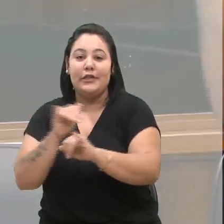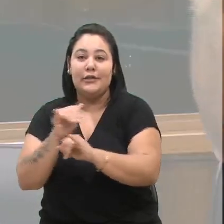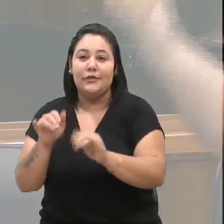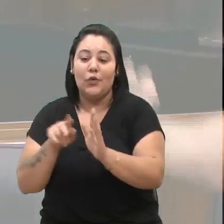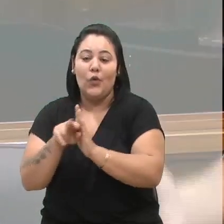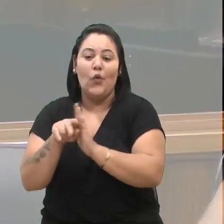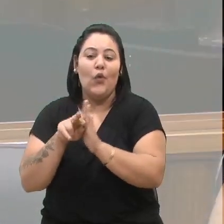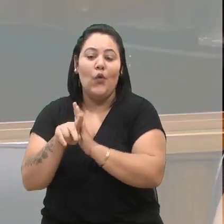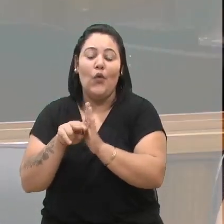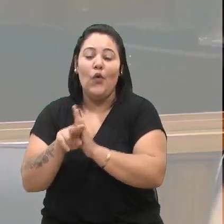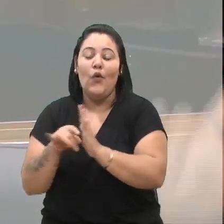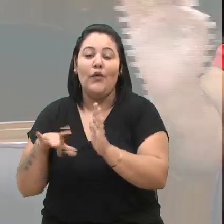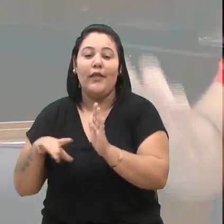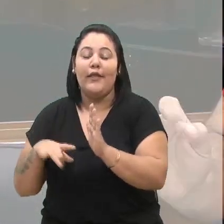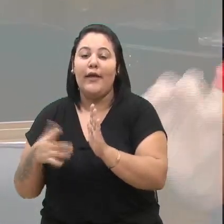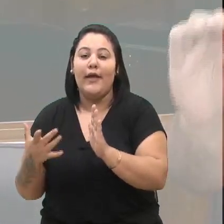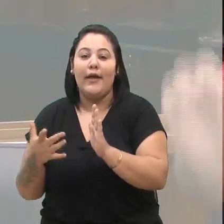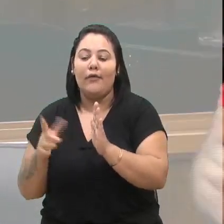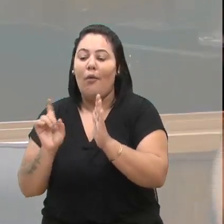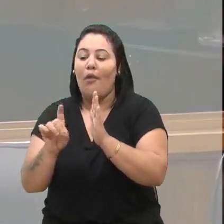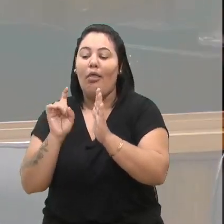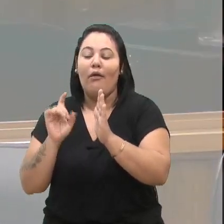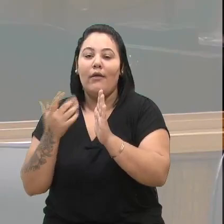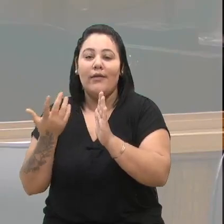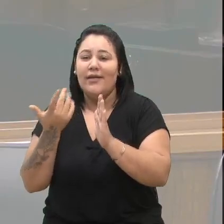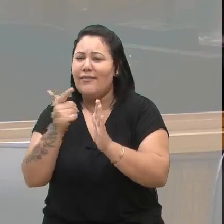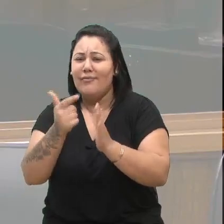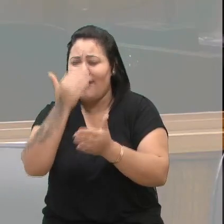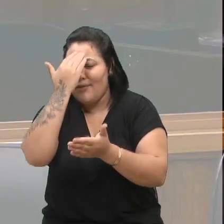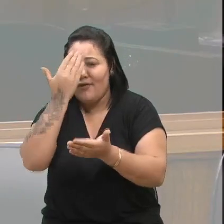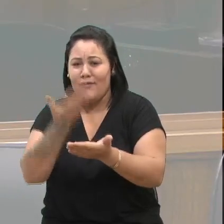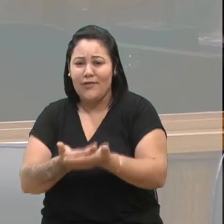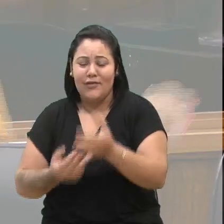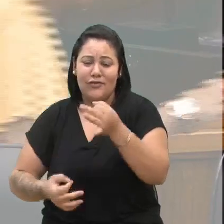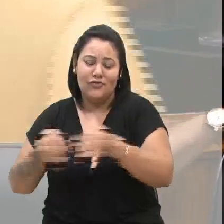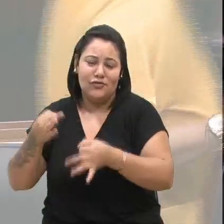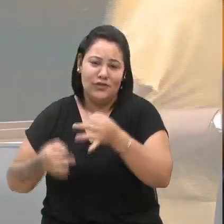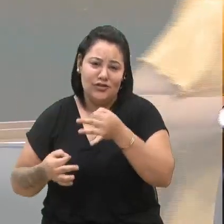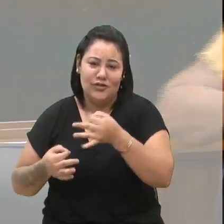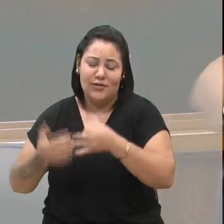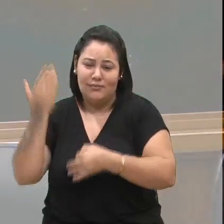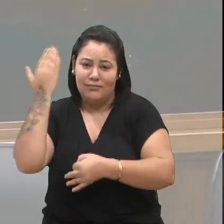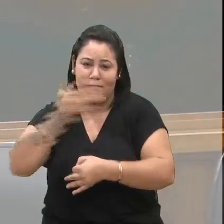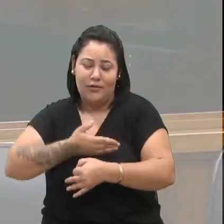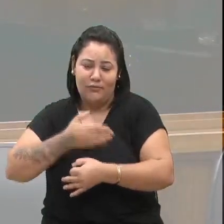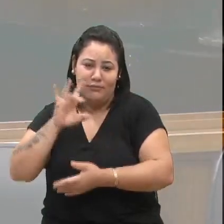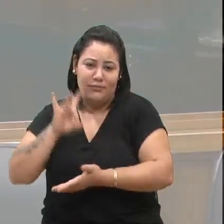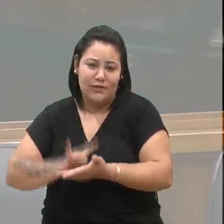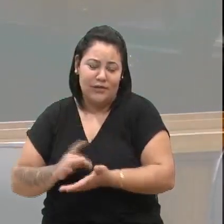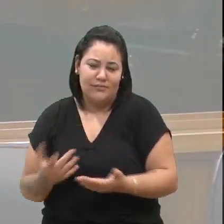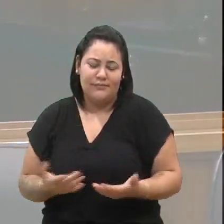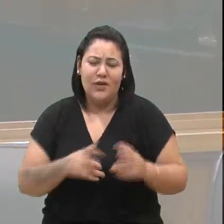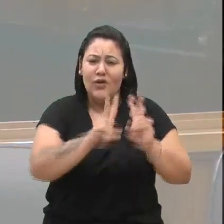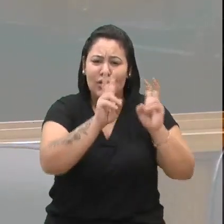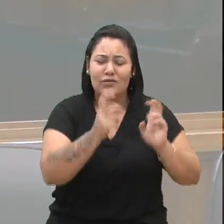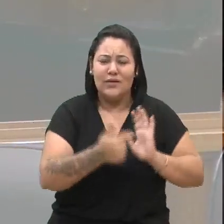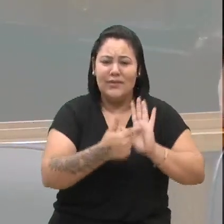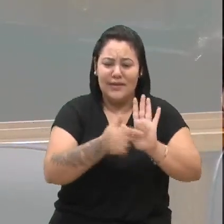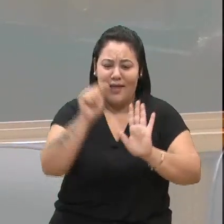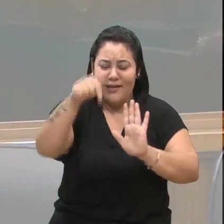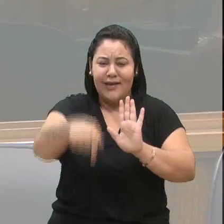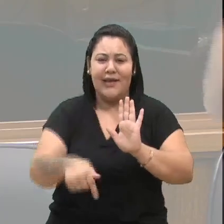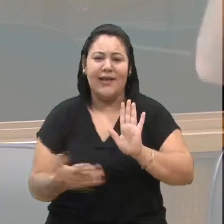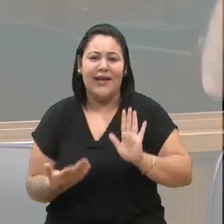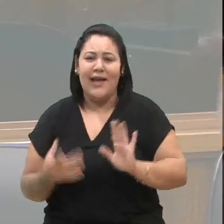Wikipédia, sem uma confiabilidade jurídica. O tema apresentado aqui, ele vai